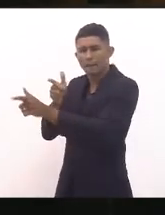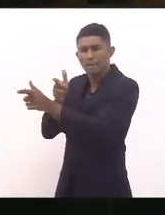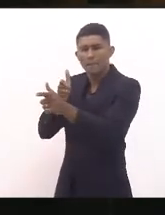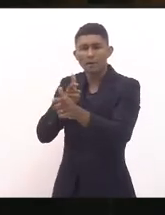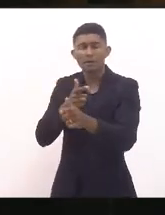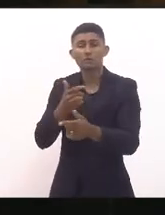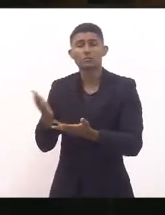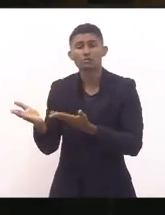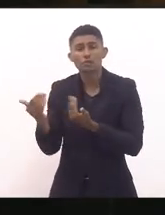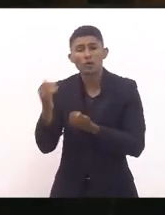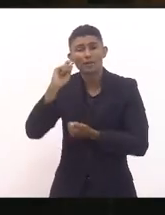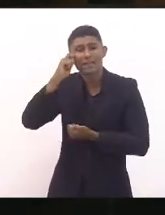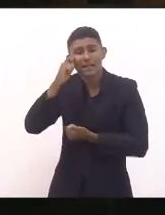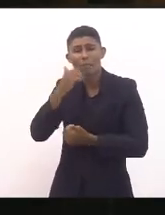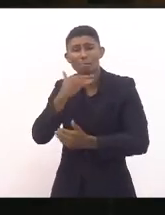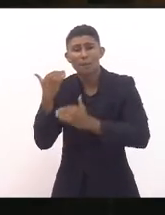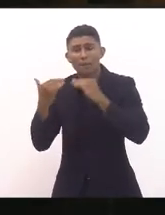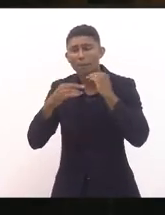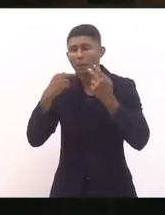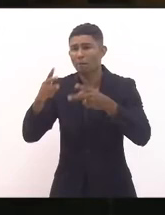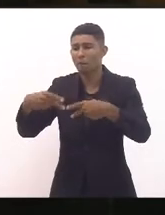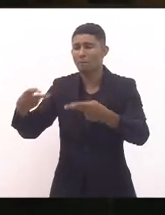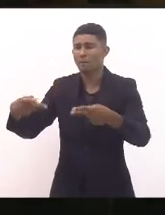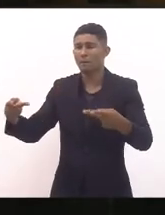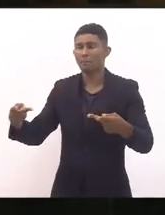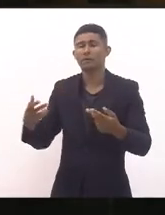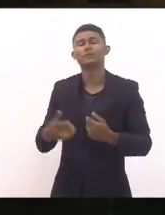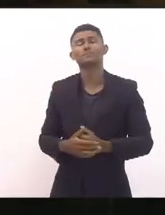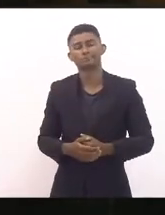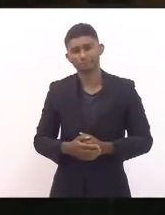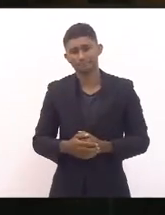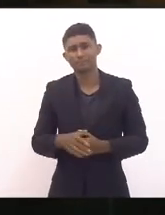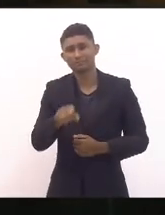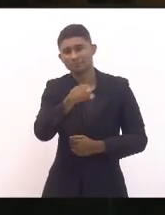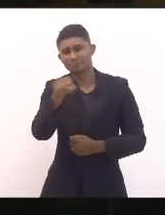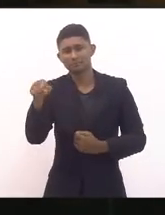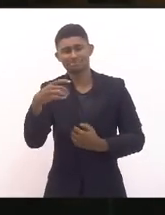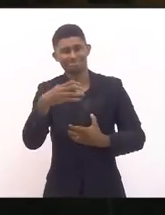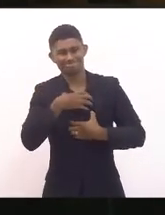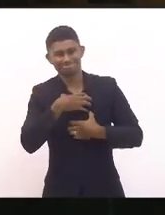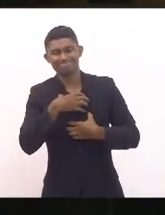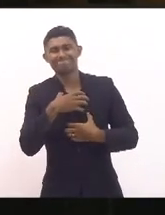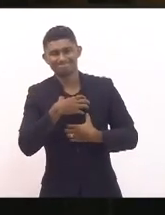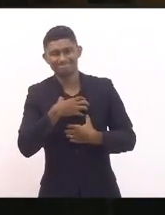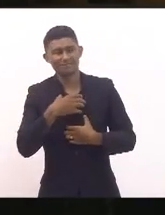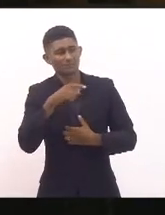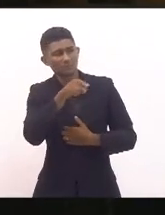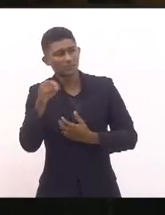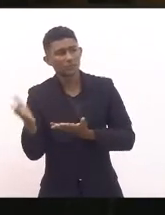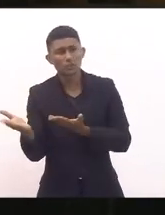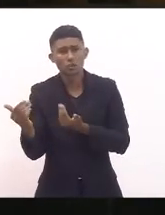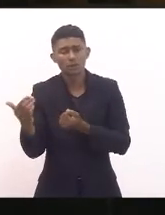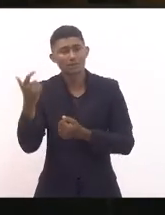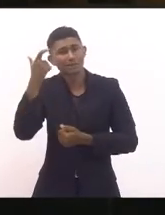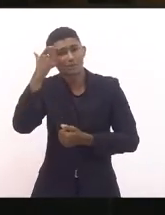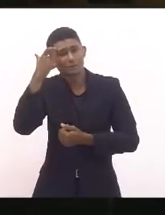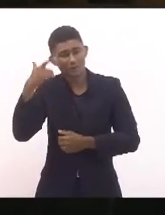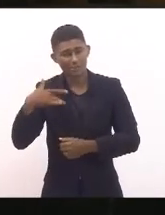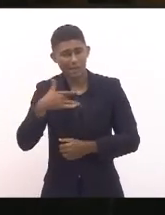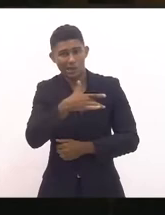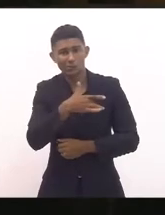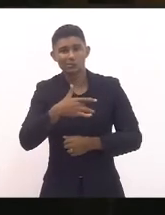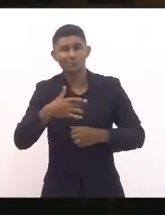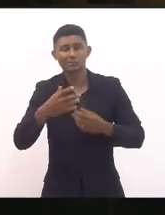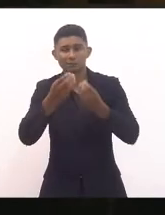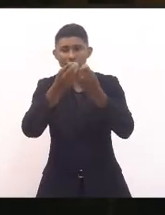pretos dentro da favela, sem dúvida nenhuma tem um impacto significativo na saúde mental da nossa juventude. São